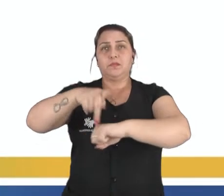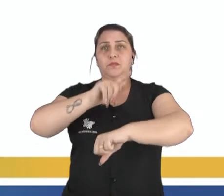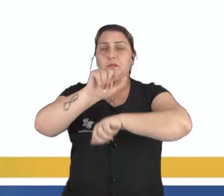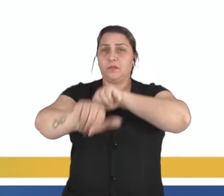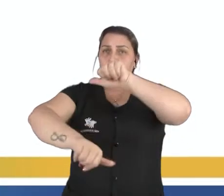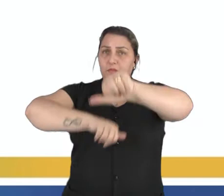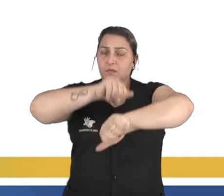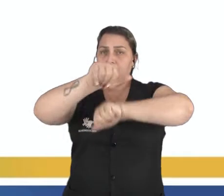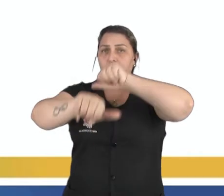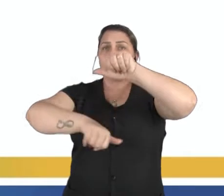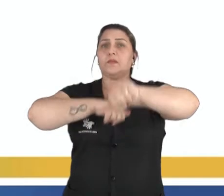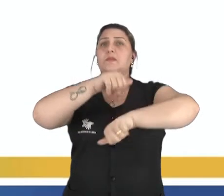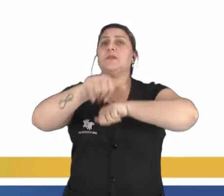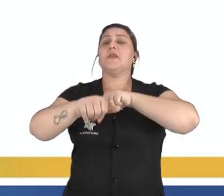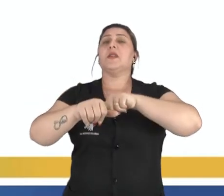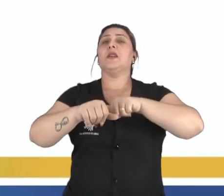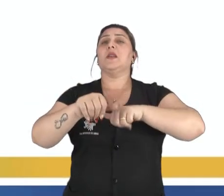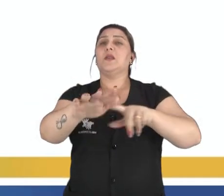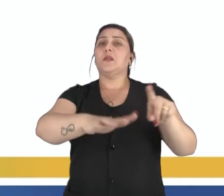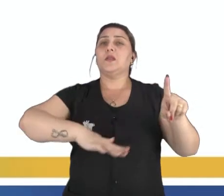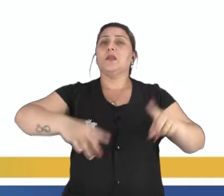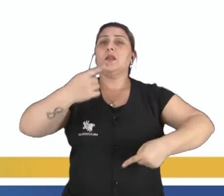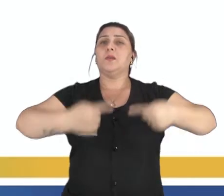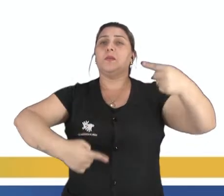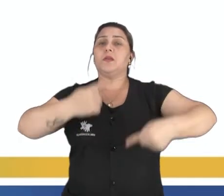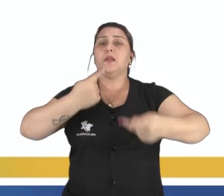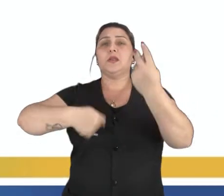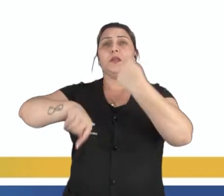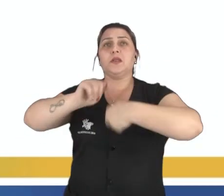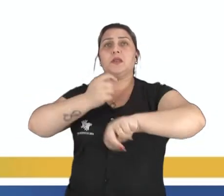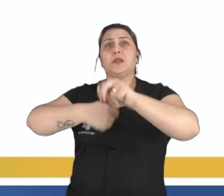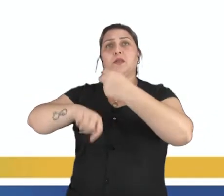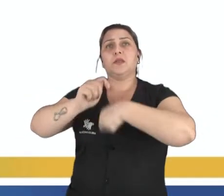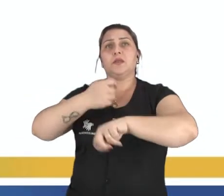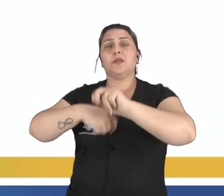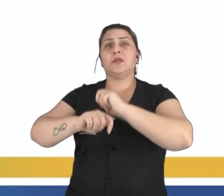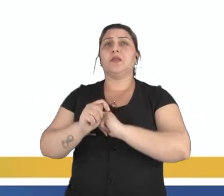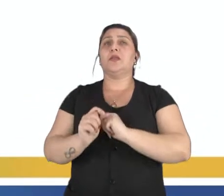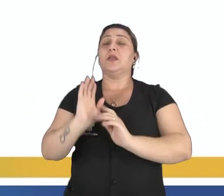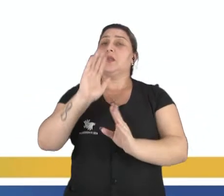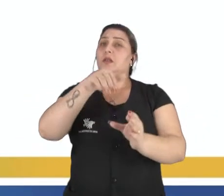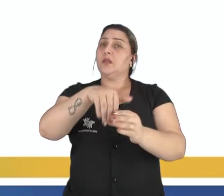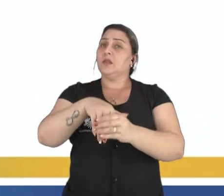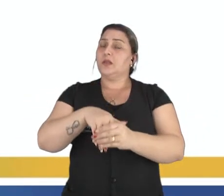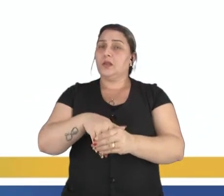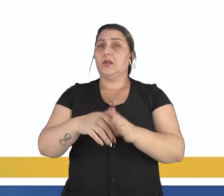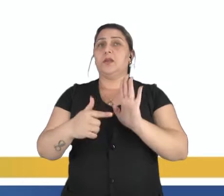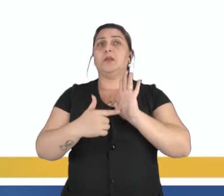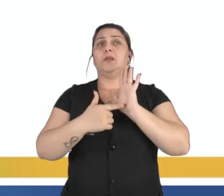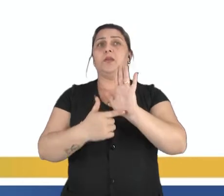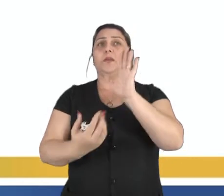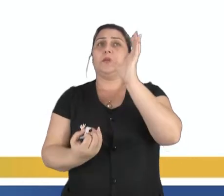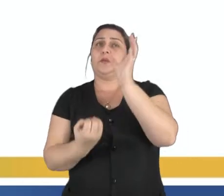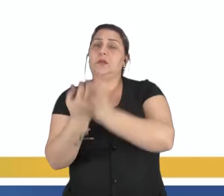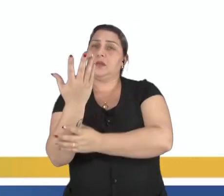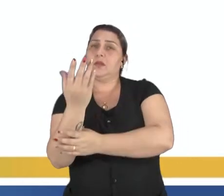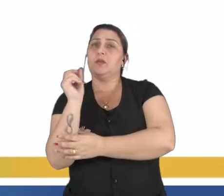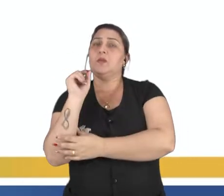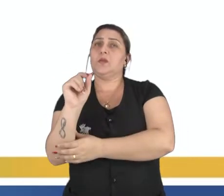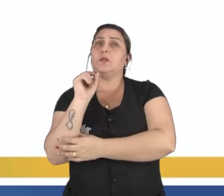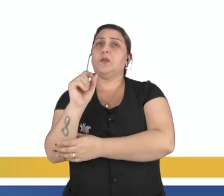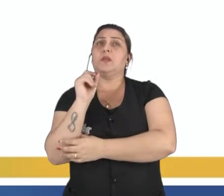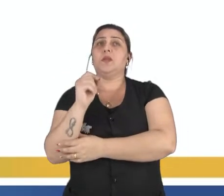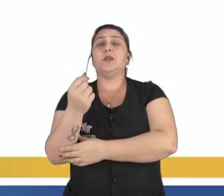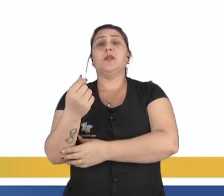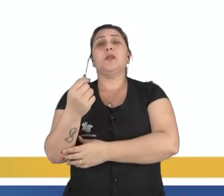por transformações sociais, políticas, econômicas, né? No campo eleitoral, destaca-se a criação aí, pessoal, ó,